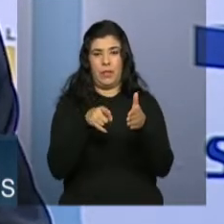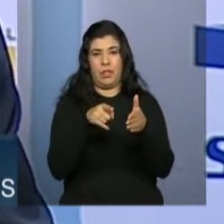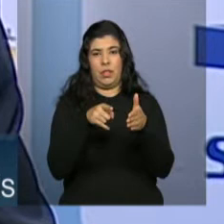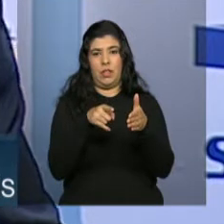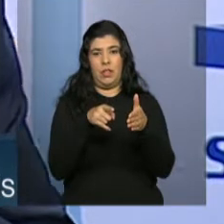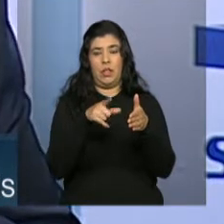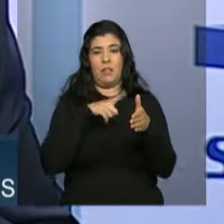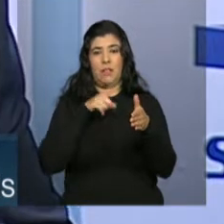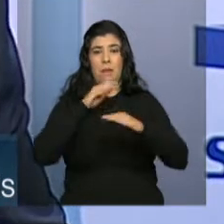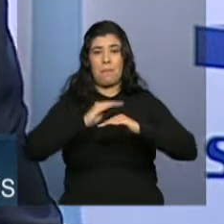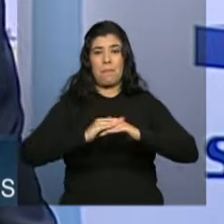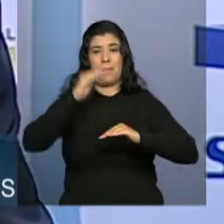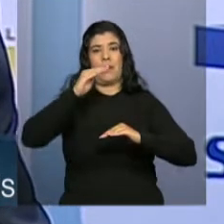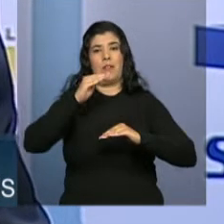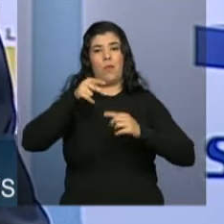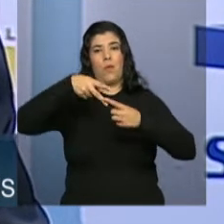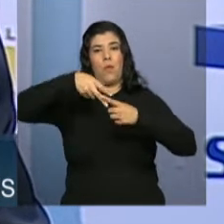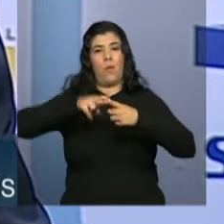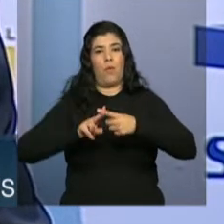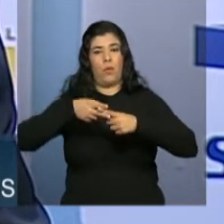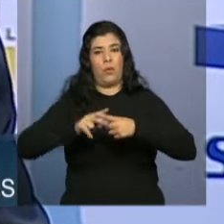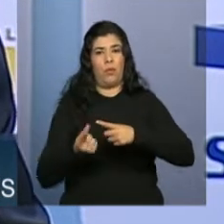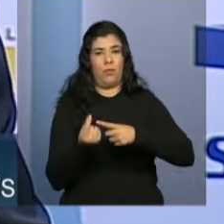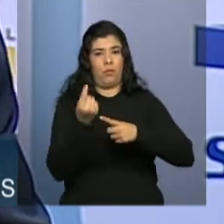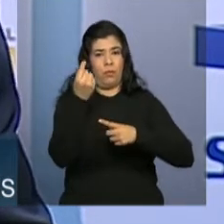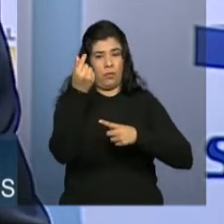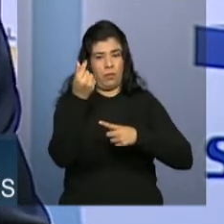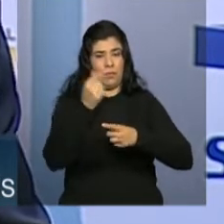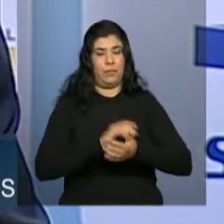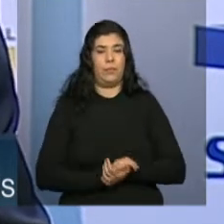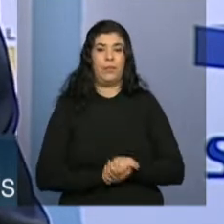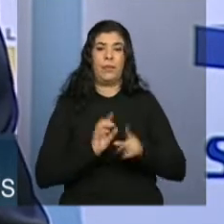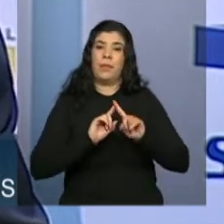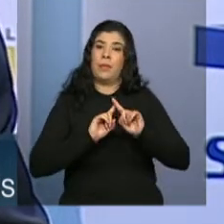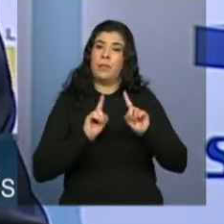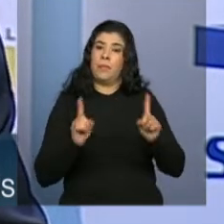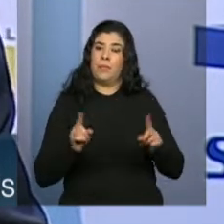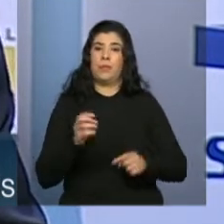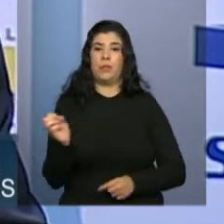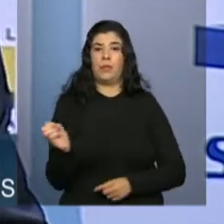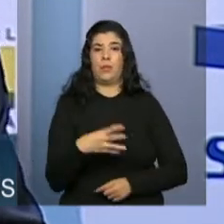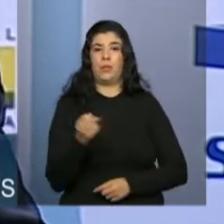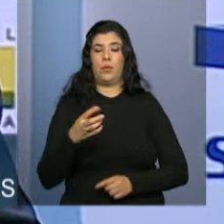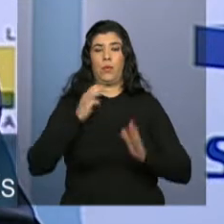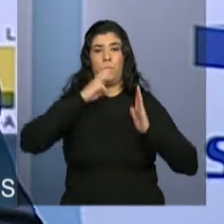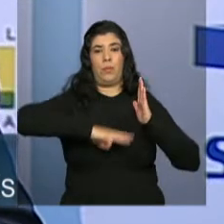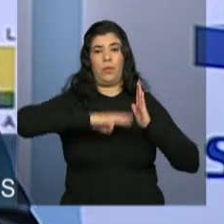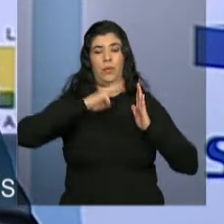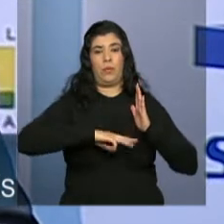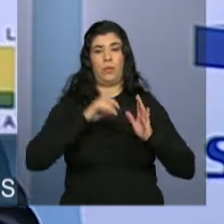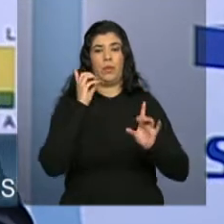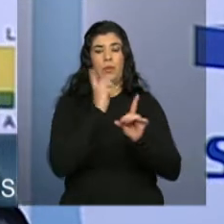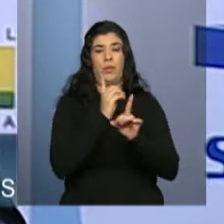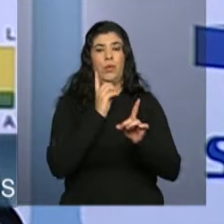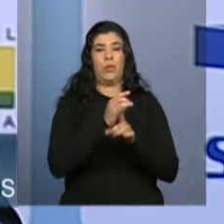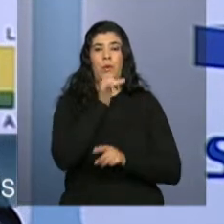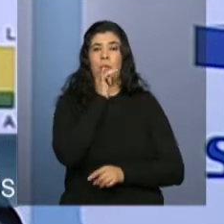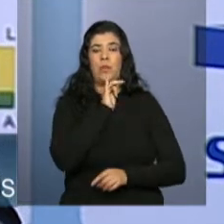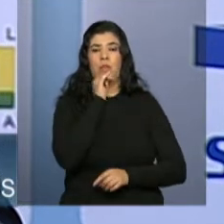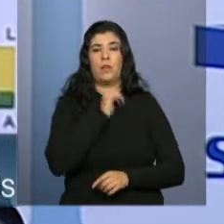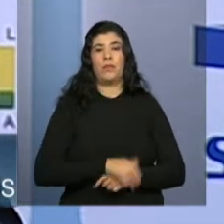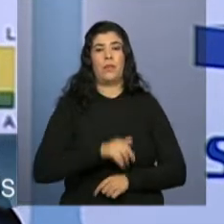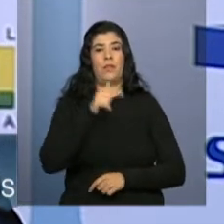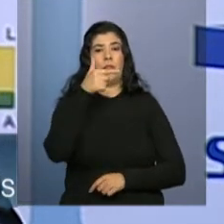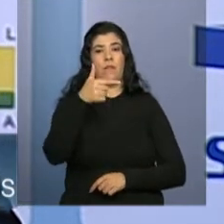maior valor de reajuste lá agora com a nova metodologia a gente encontra aqui na verdade são